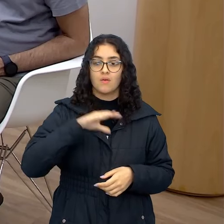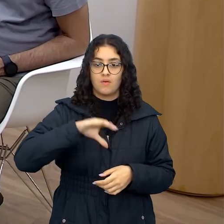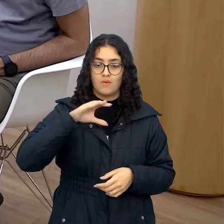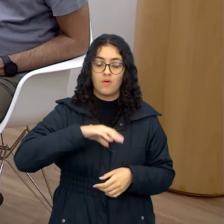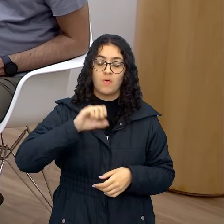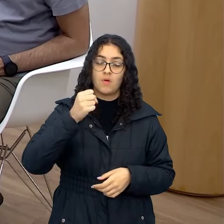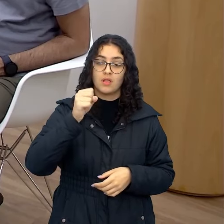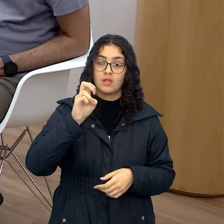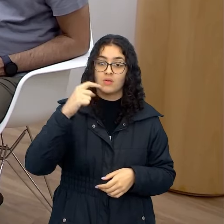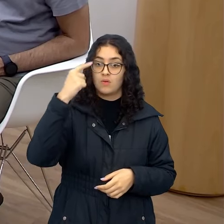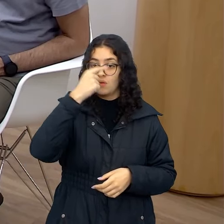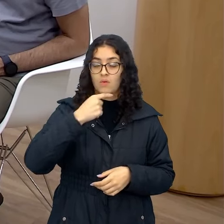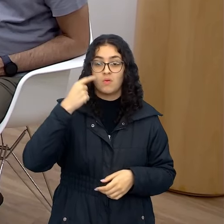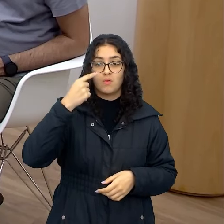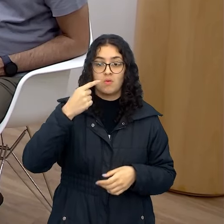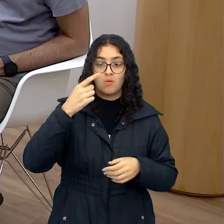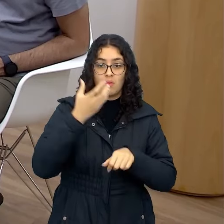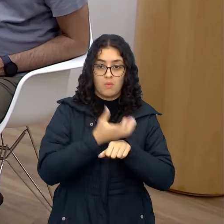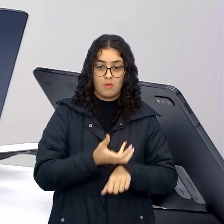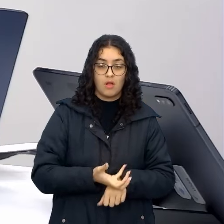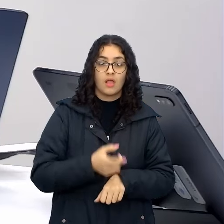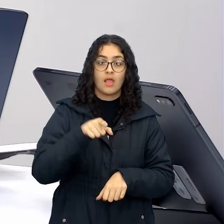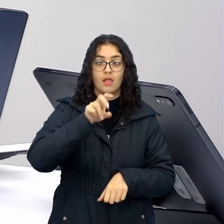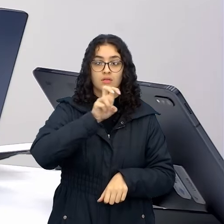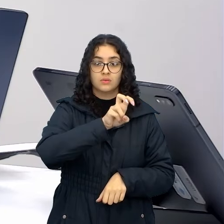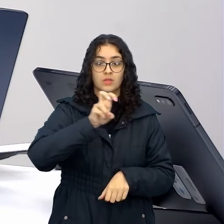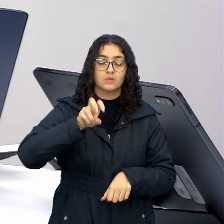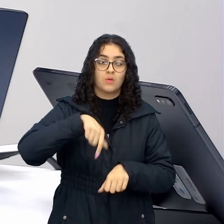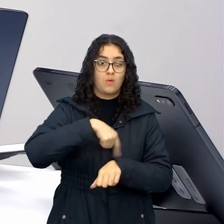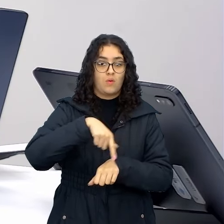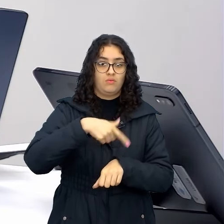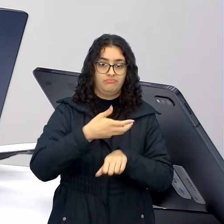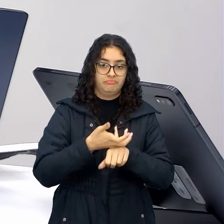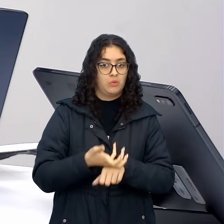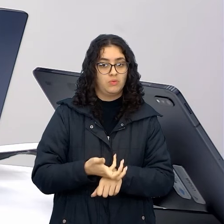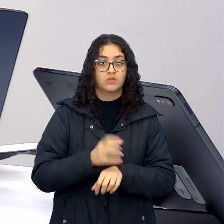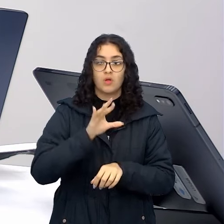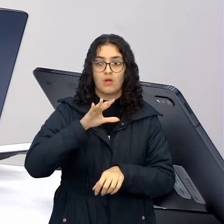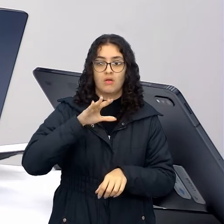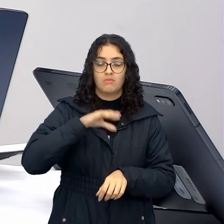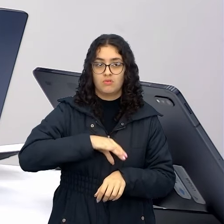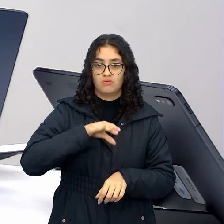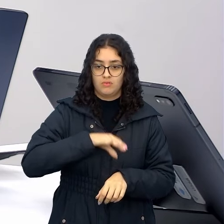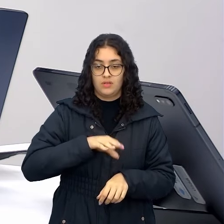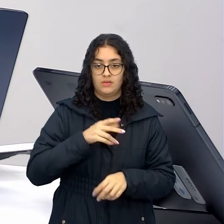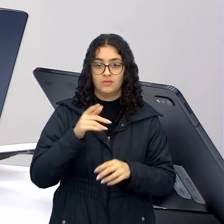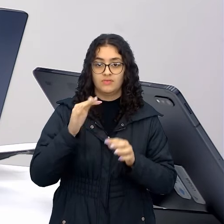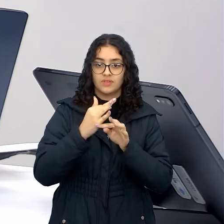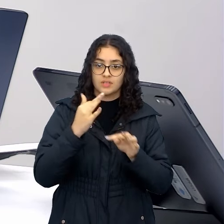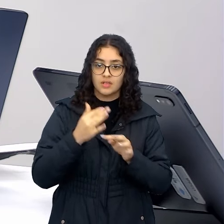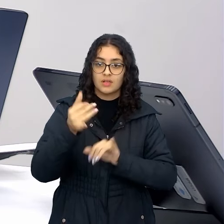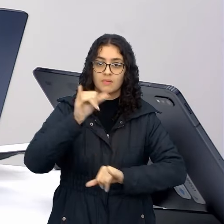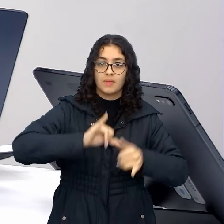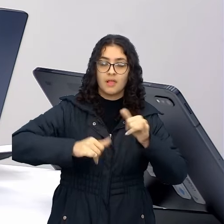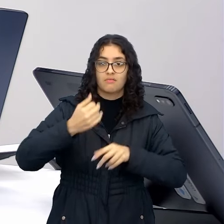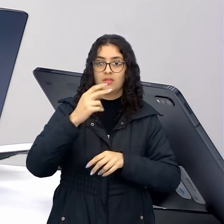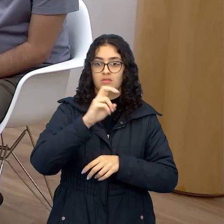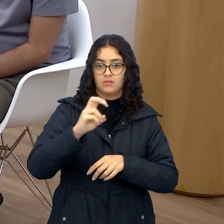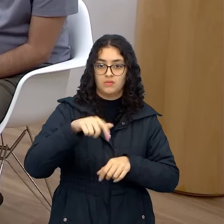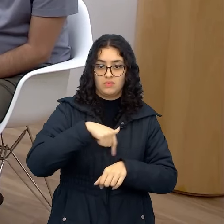85 horas. Nossa, e os bastante. Demais componentes são 55 horas. Biologia, química, física, cada um 55